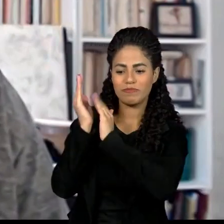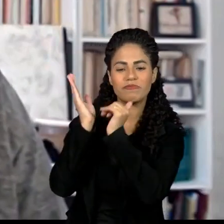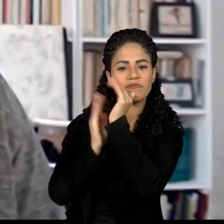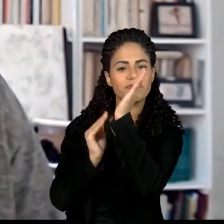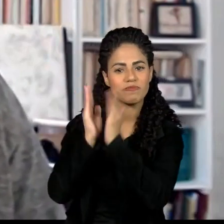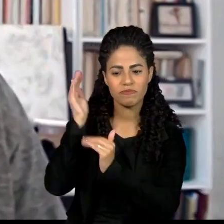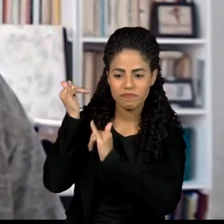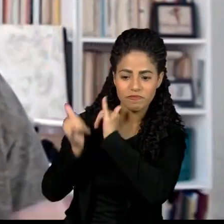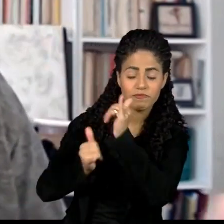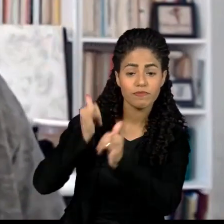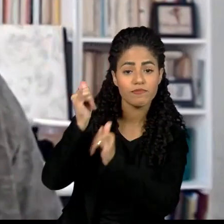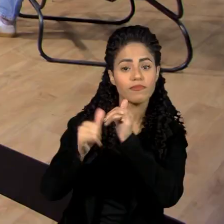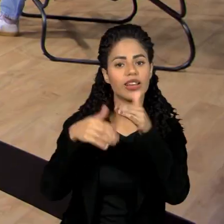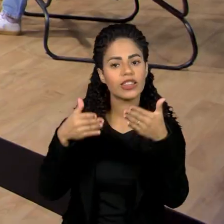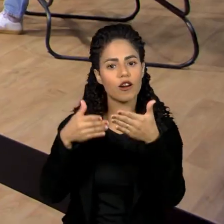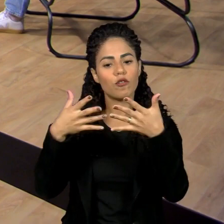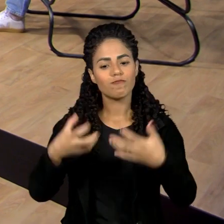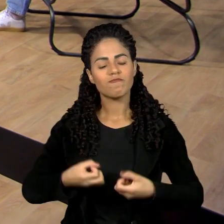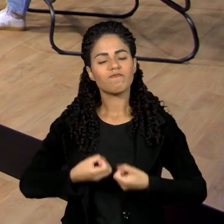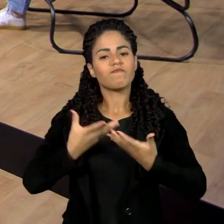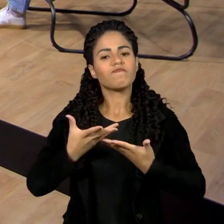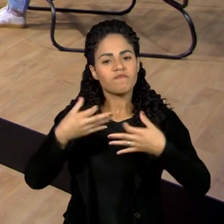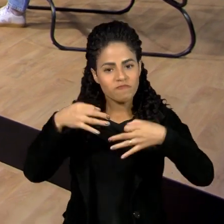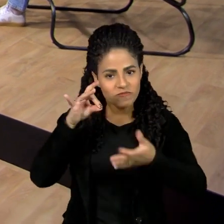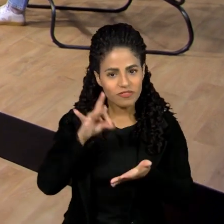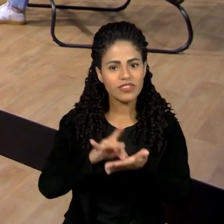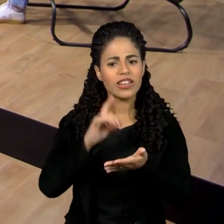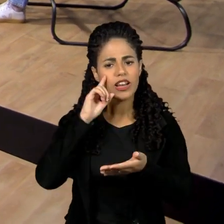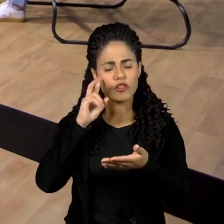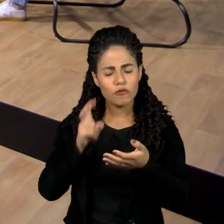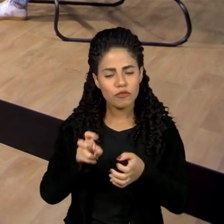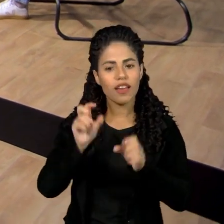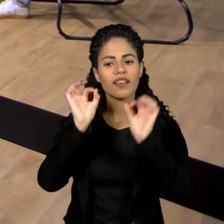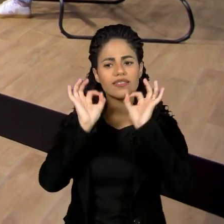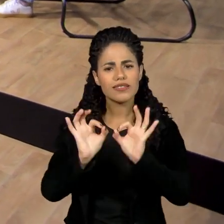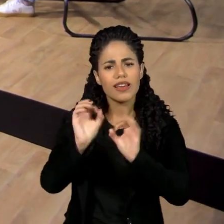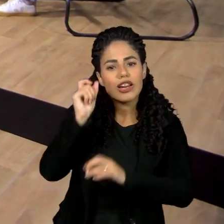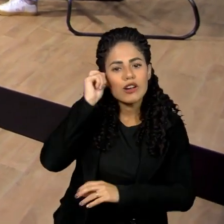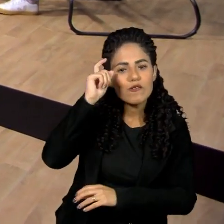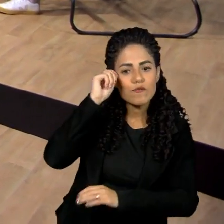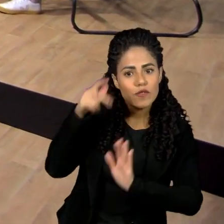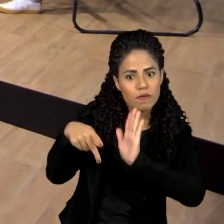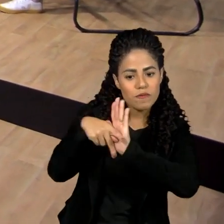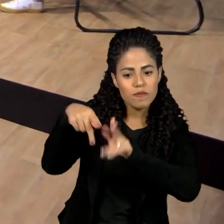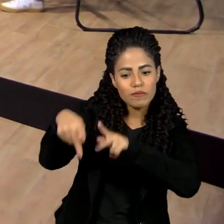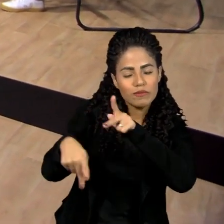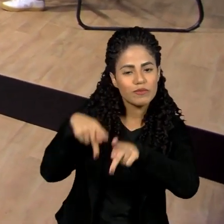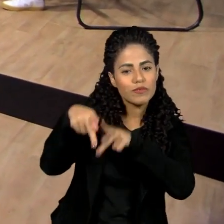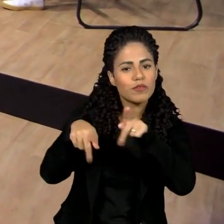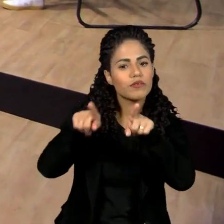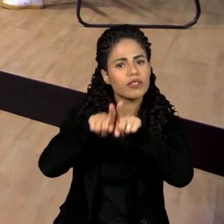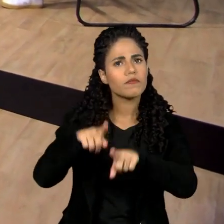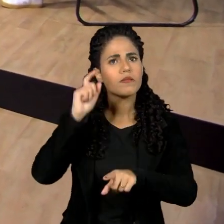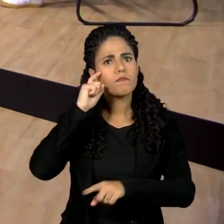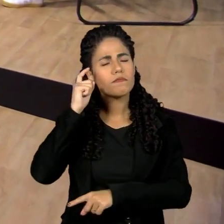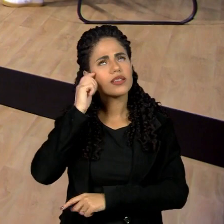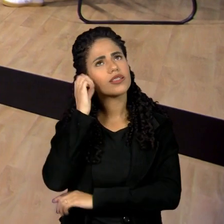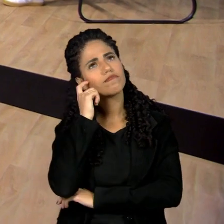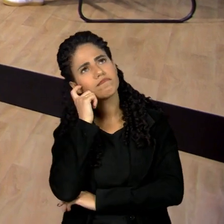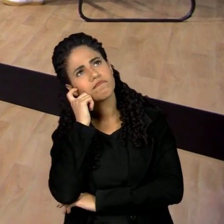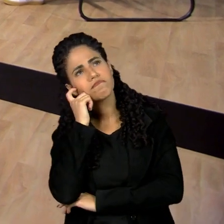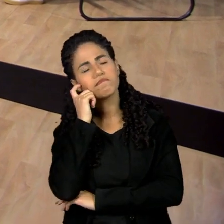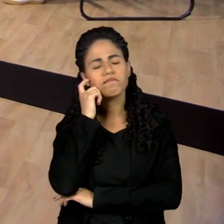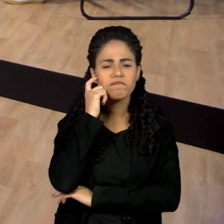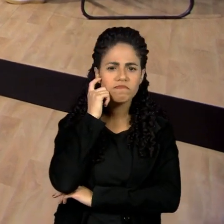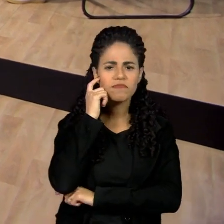ideia é que isso inspire essas crianças a olharem a sua própria cultura e pensarem, falar assim, olha, isso aqui,